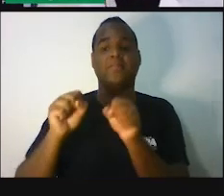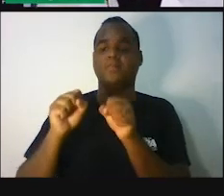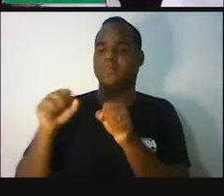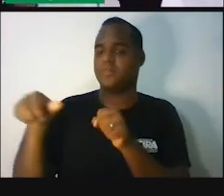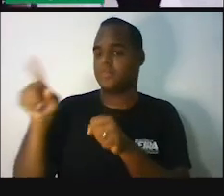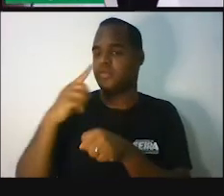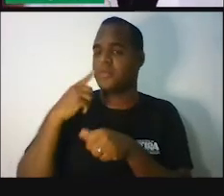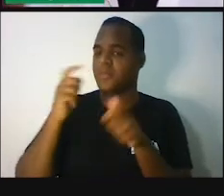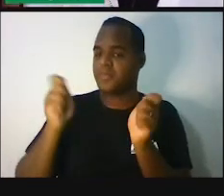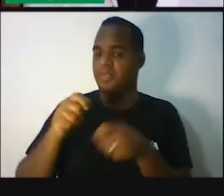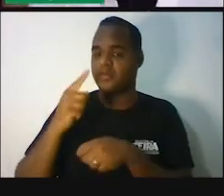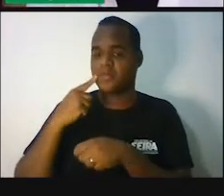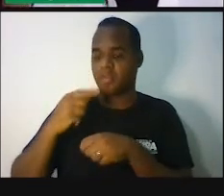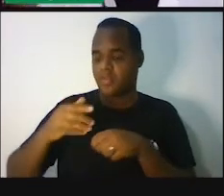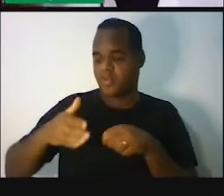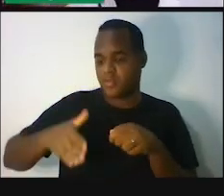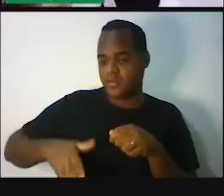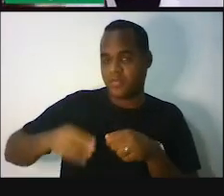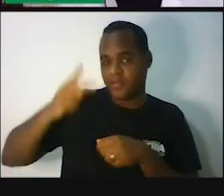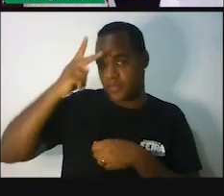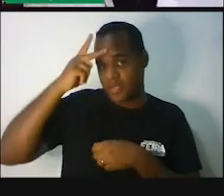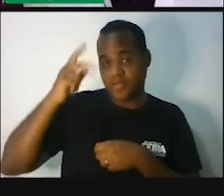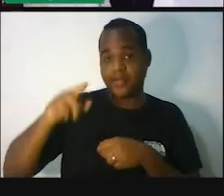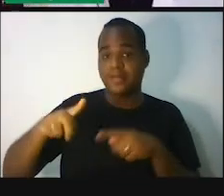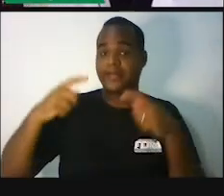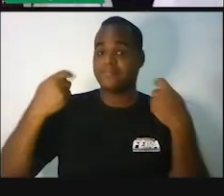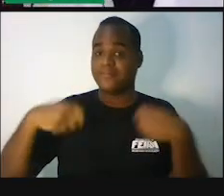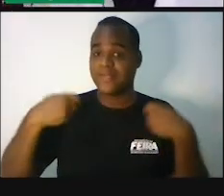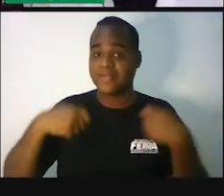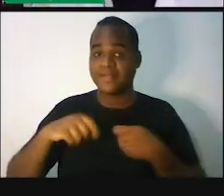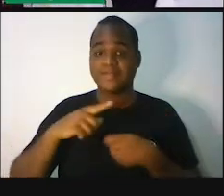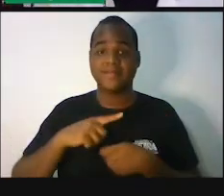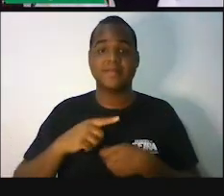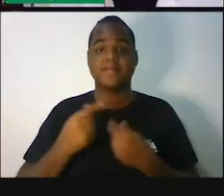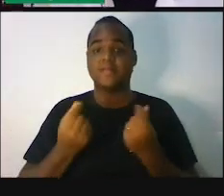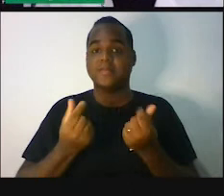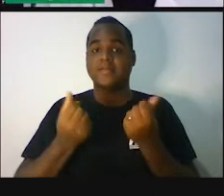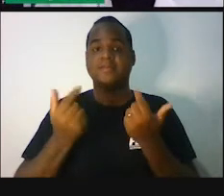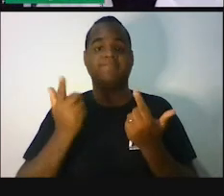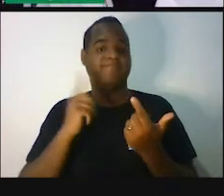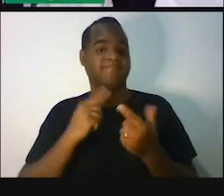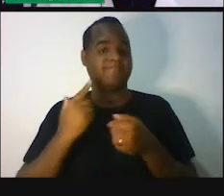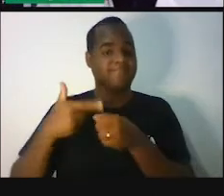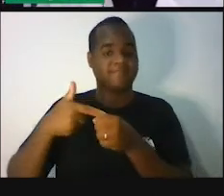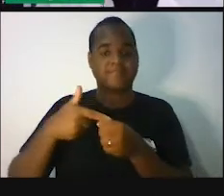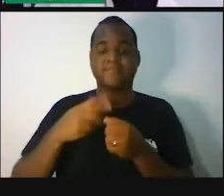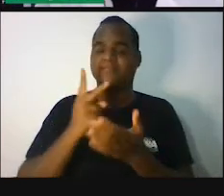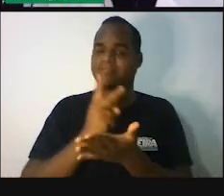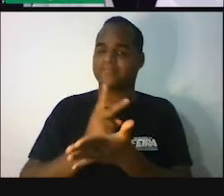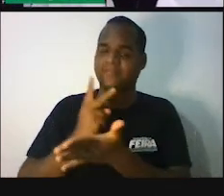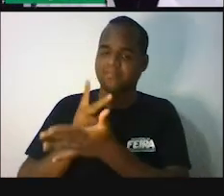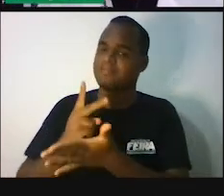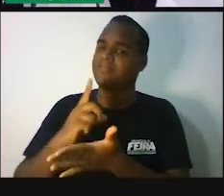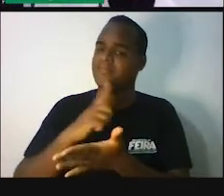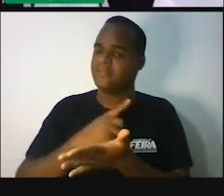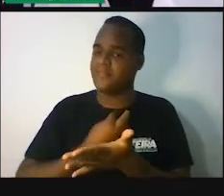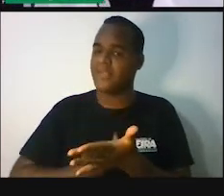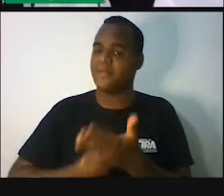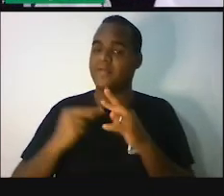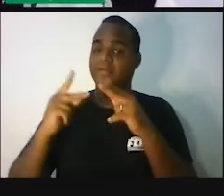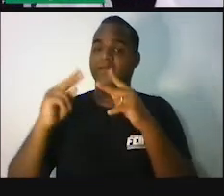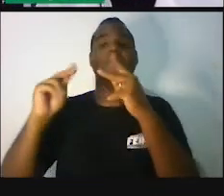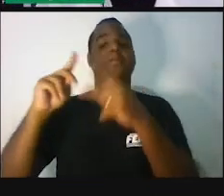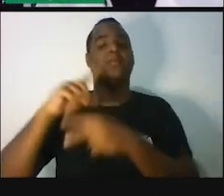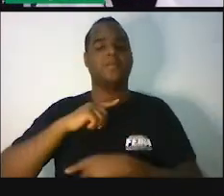no bolso de quem depende de combustível, todos esses aumentos, tá bom?